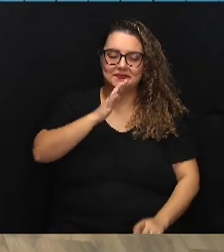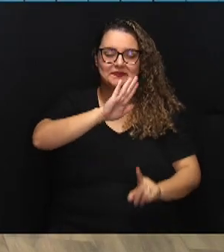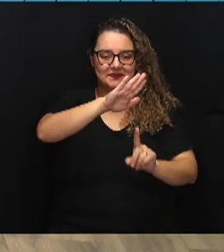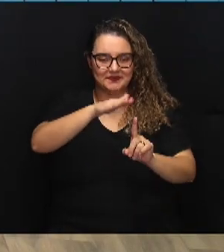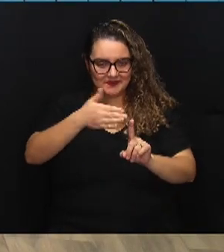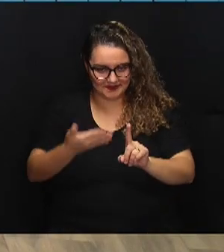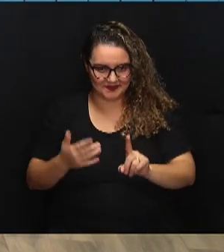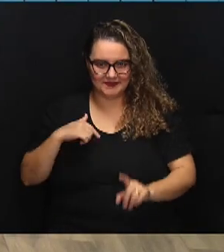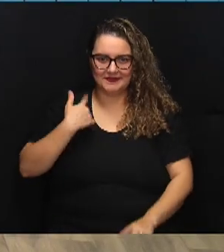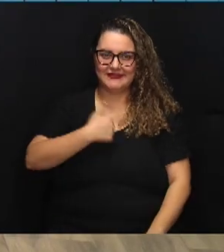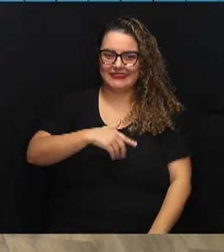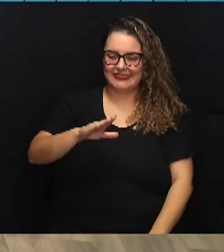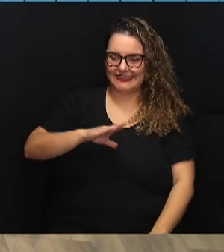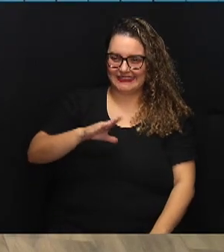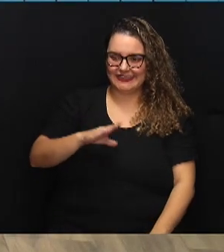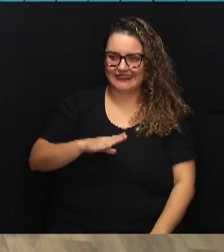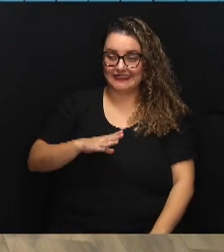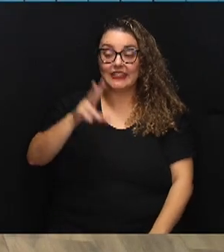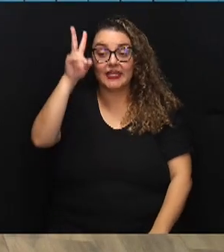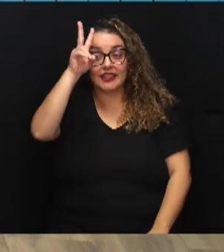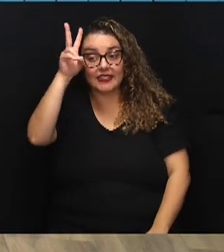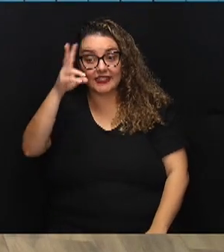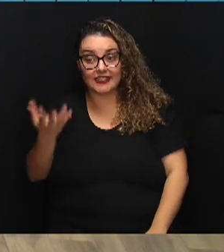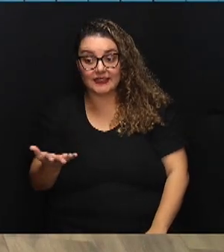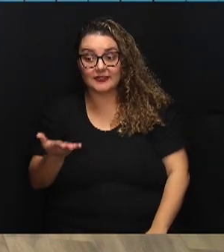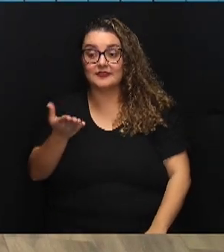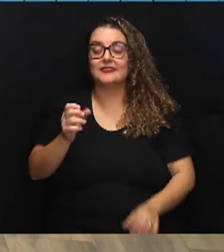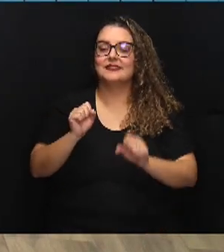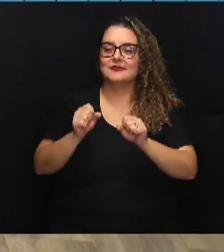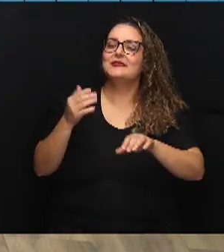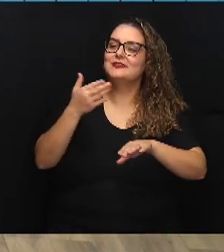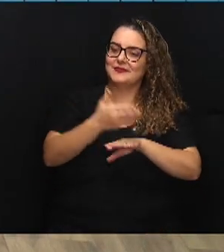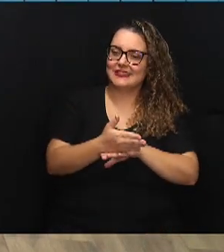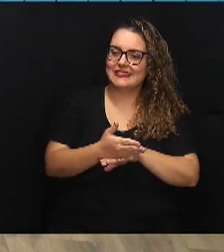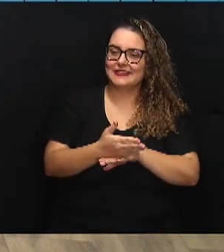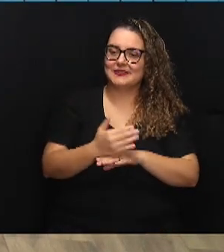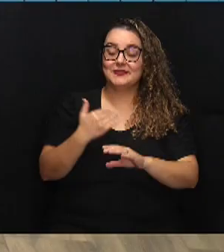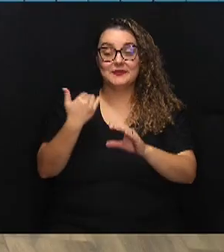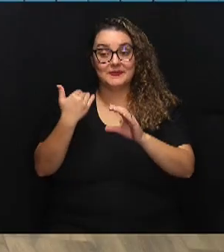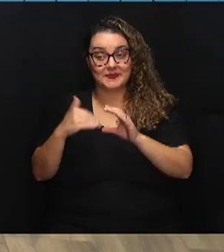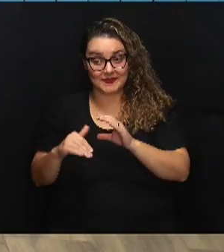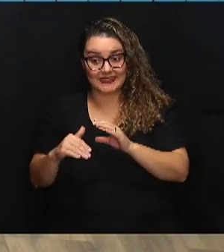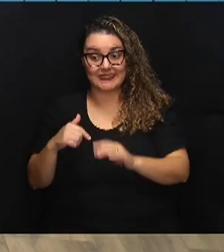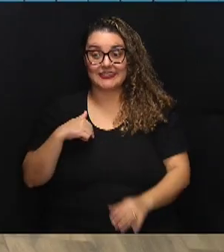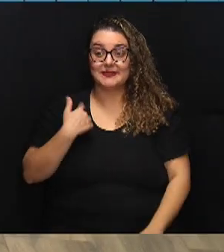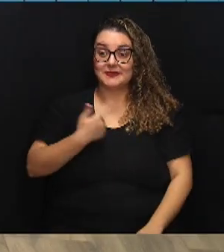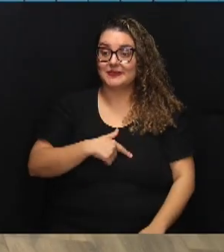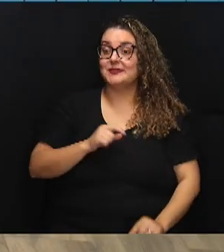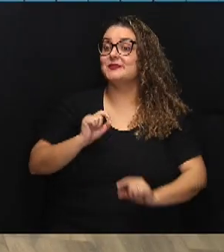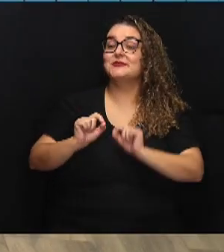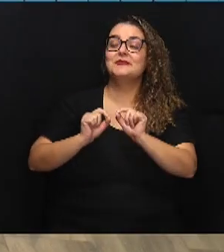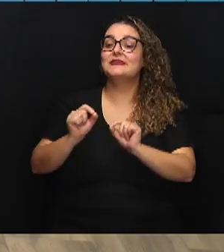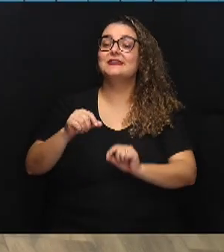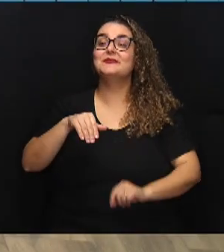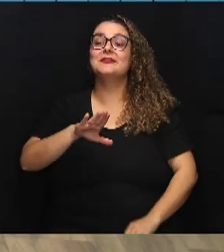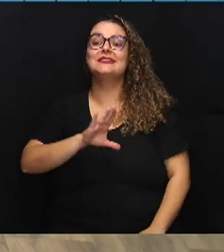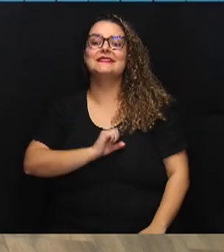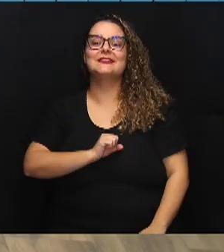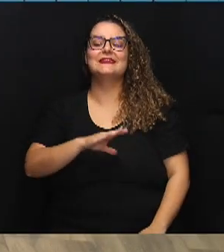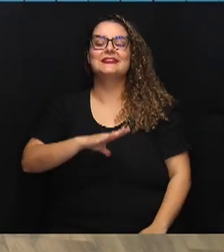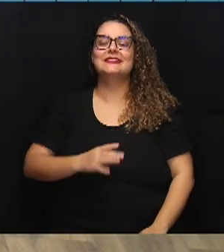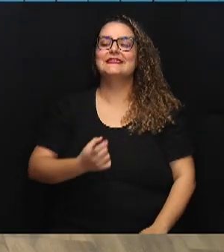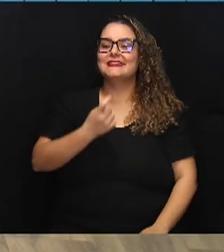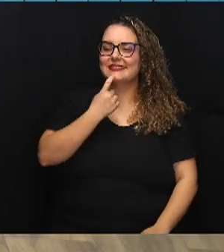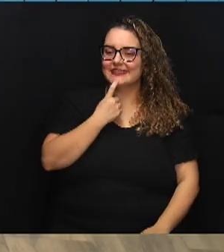homenageando a nossa cidade. E lembrando, hein, você pode participar, enviar a sua mensagem, o que você mais gosta da cidade de